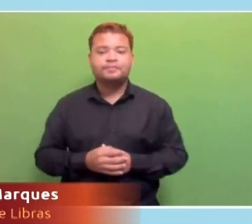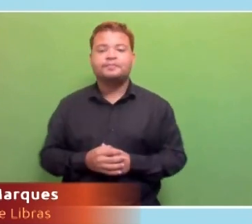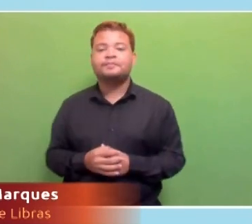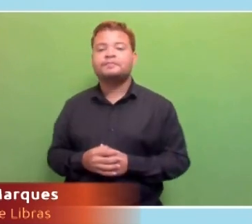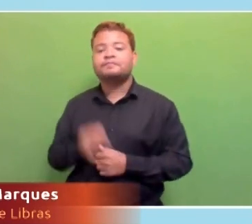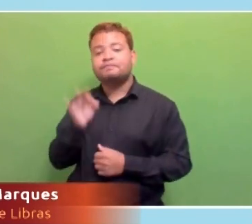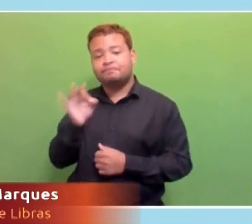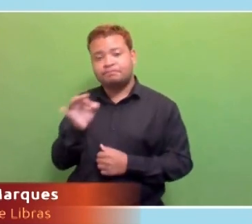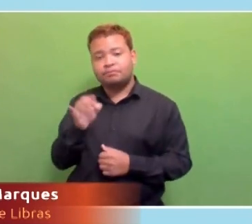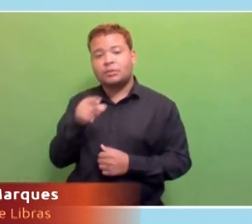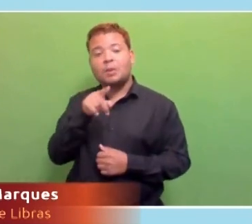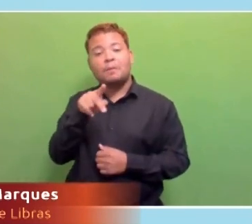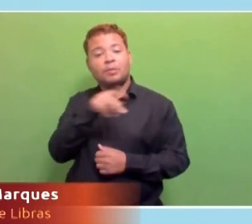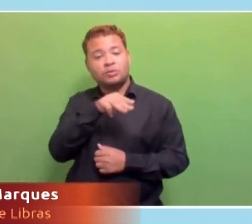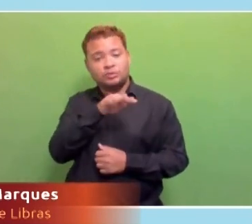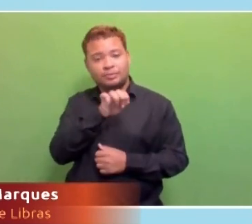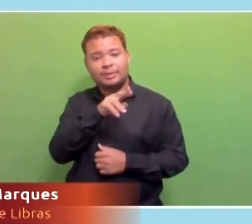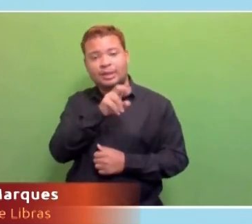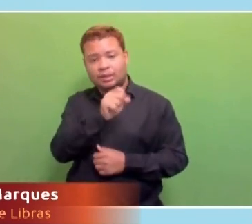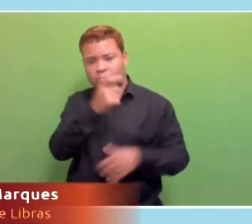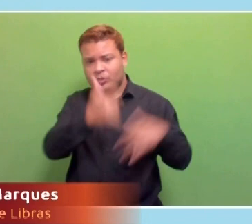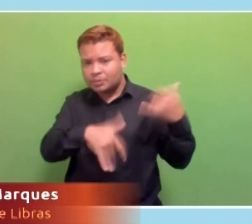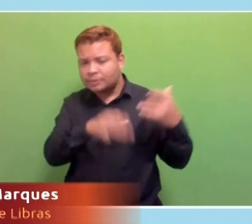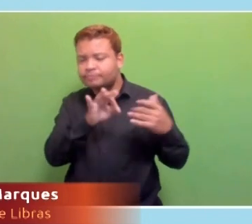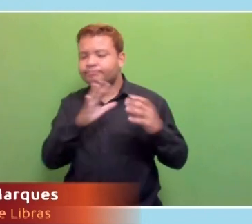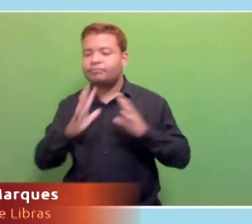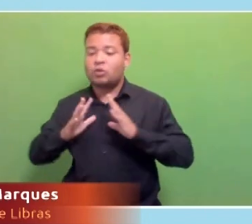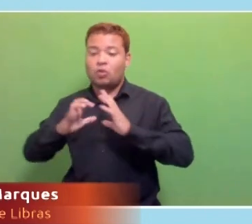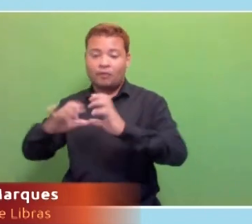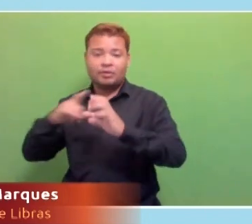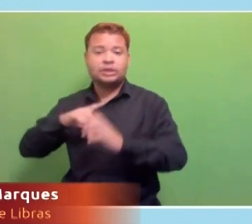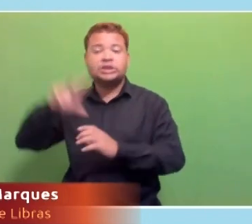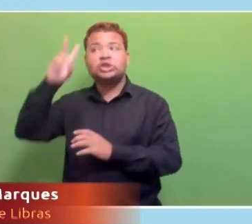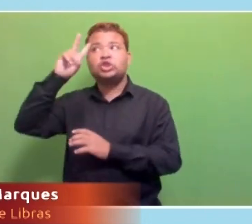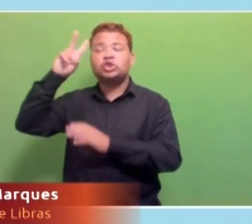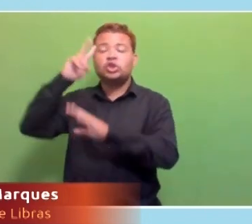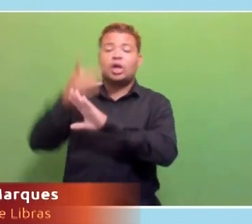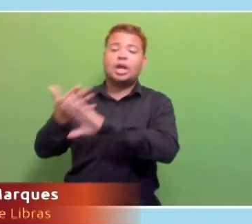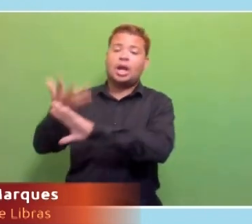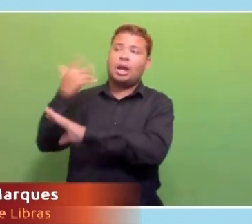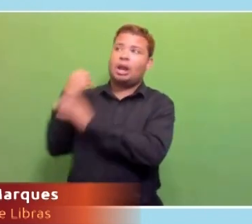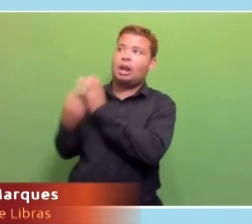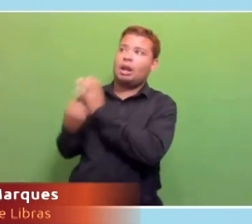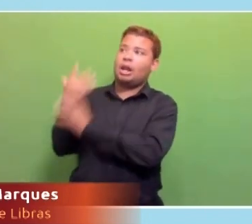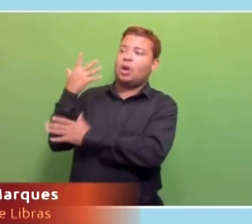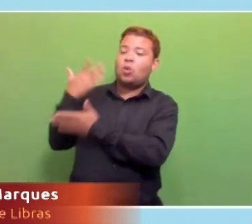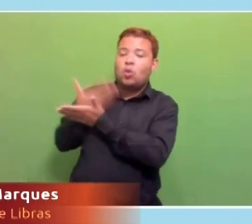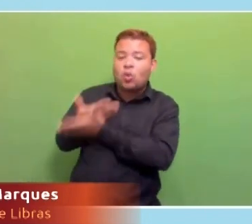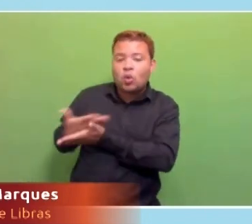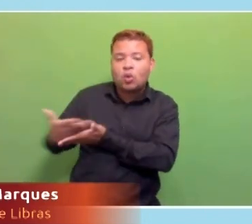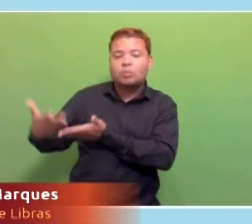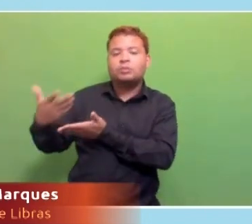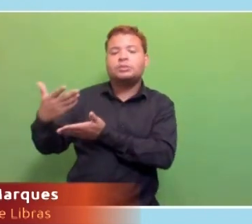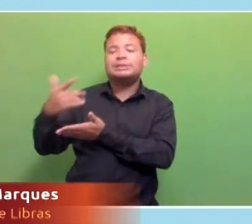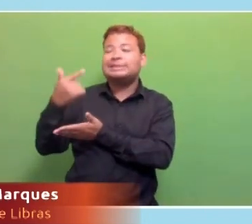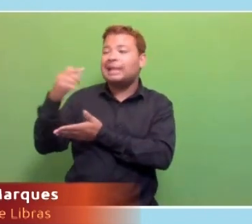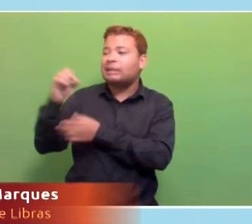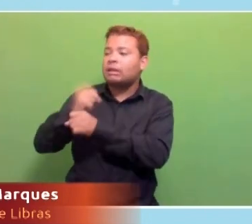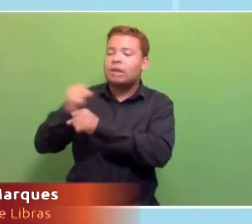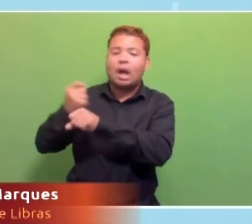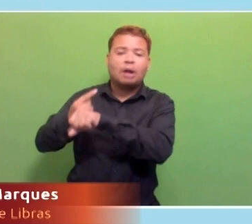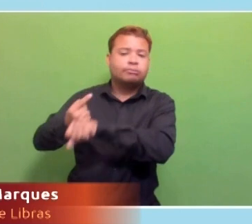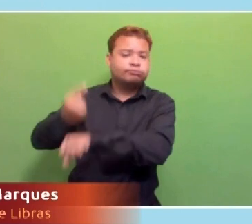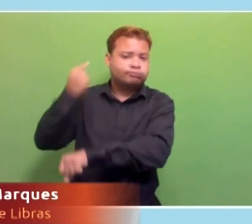como destacou o professor Matheus, tem origens históricas que remontam a mais de 70 anos, né? Lá